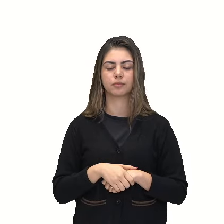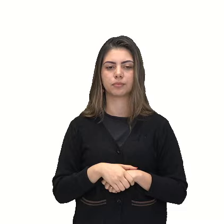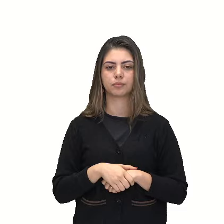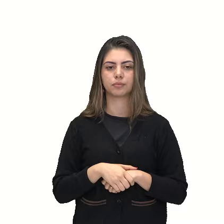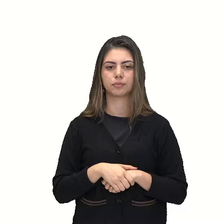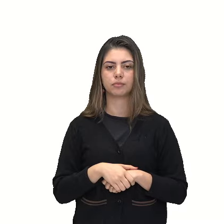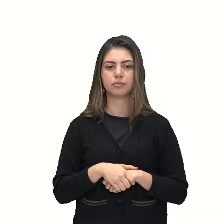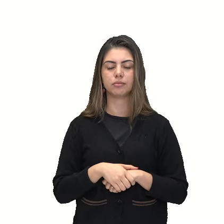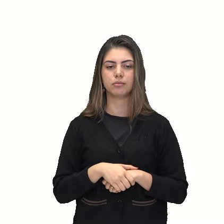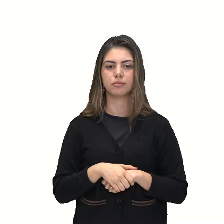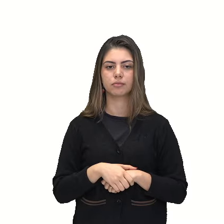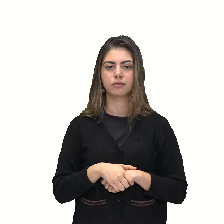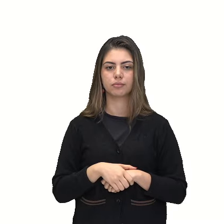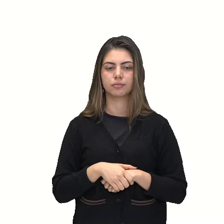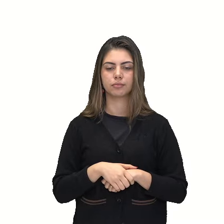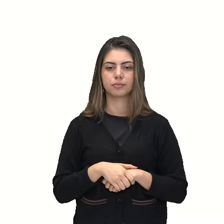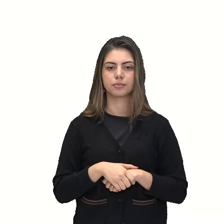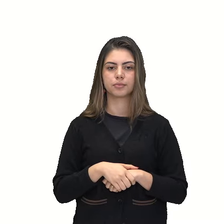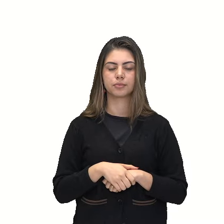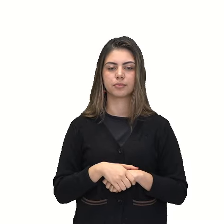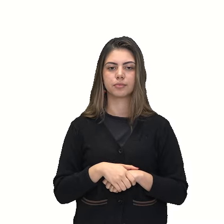vendedor